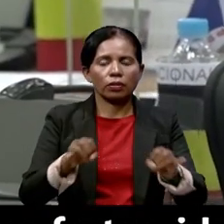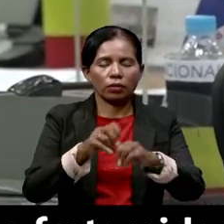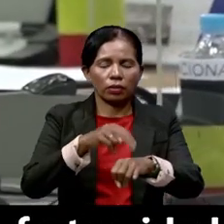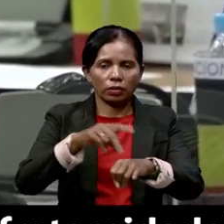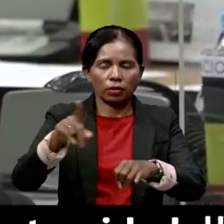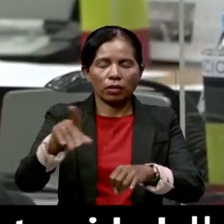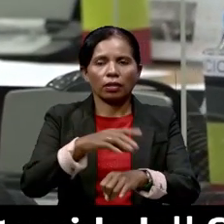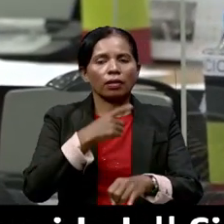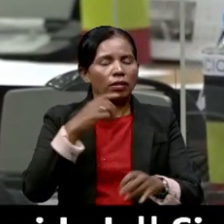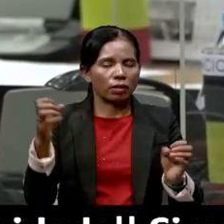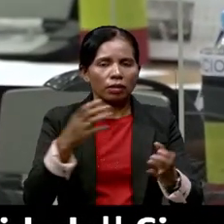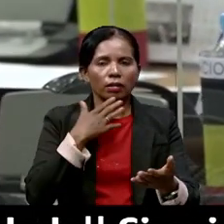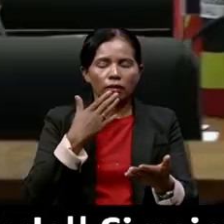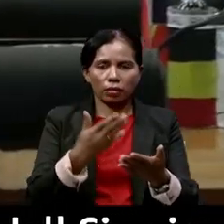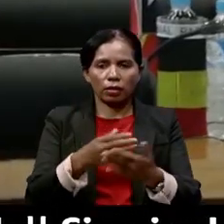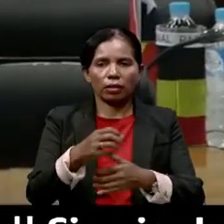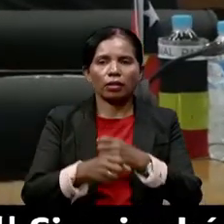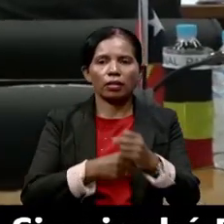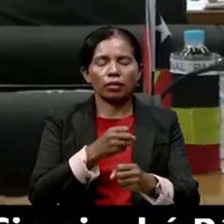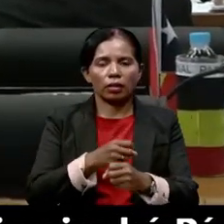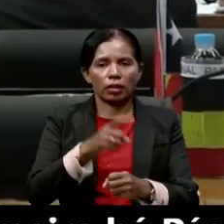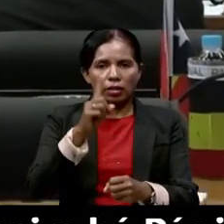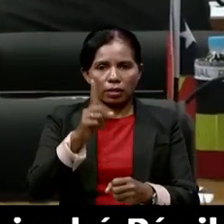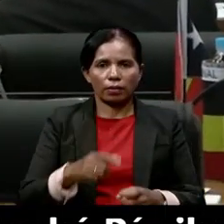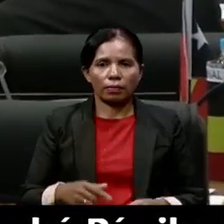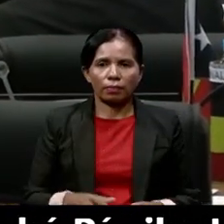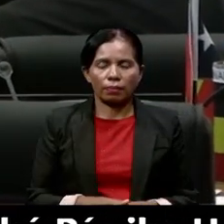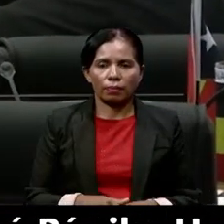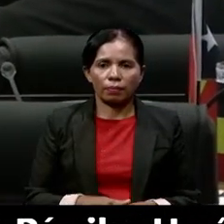Sosial la funciona durante tinang ida resen. Rohimadia Jamir Santos, Ziemen.